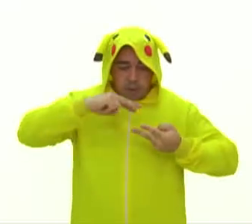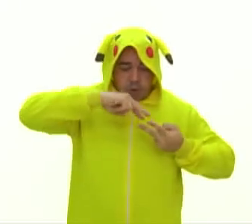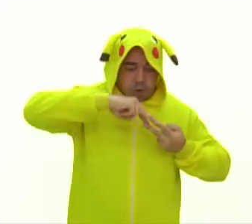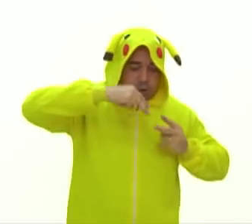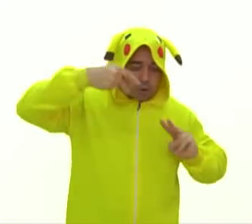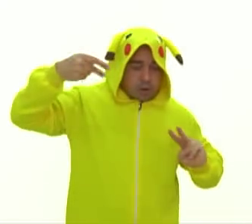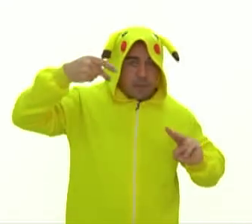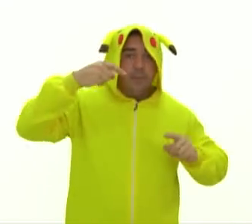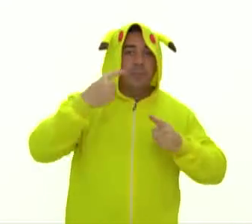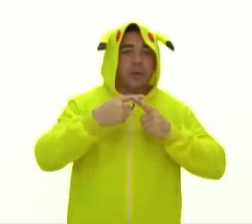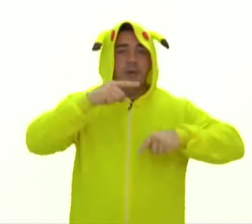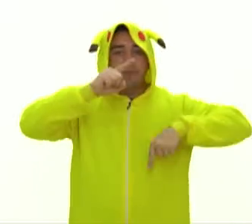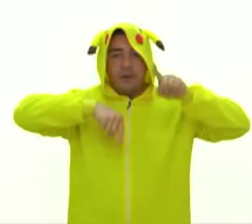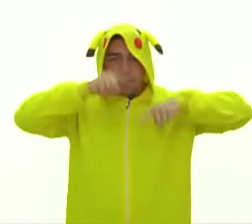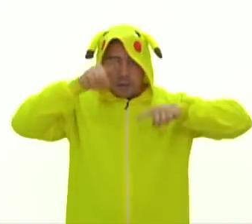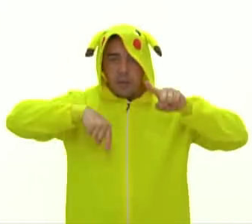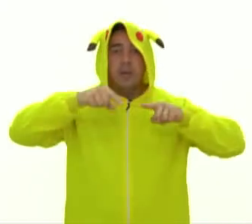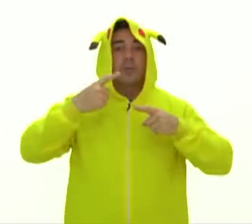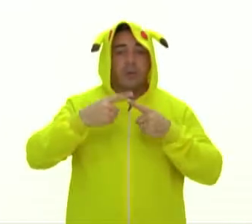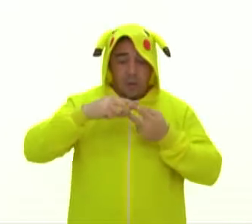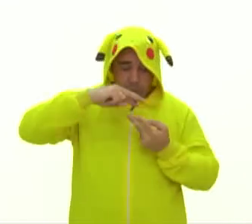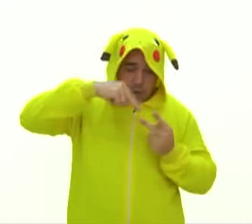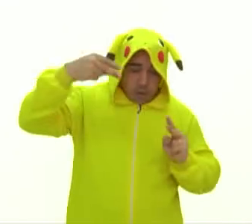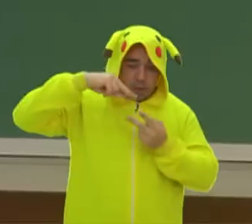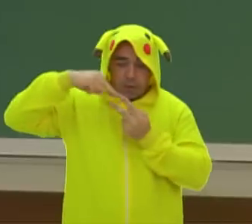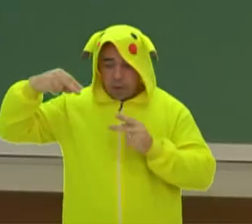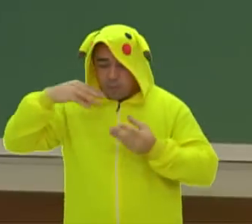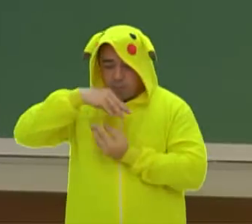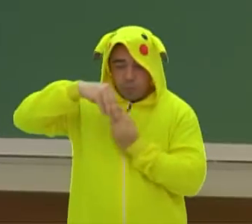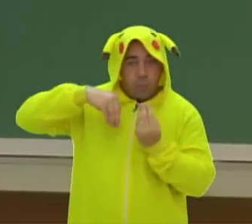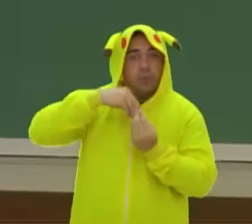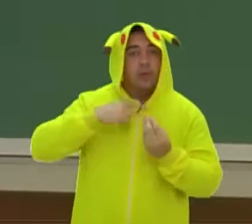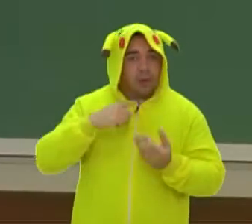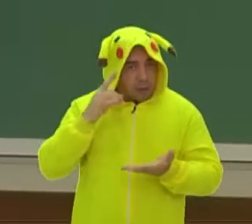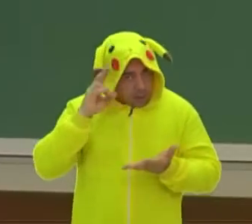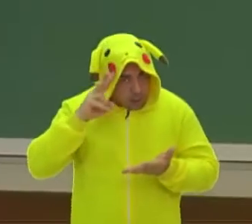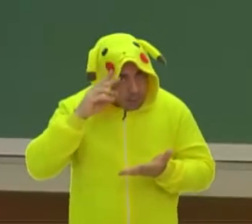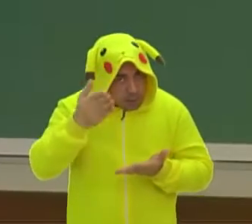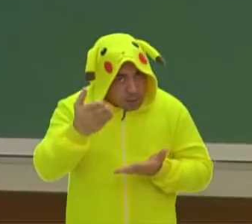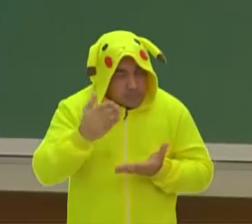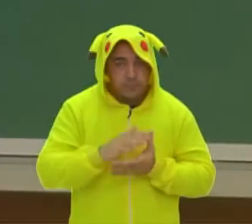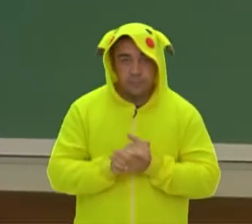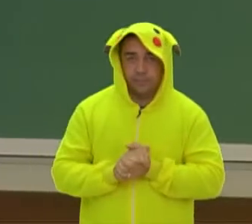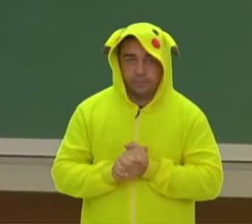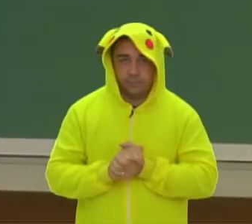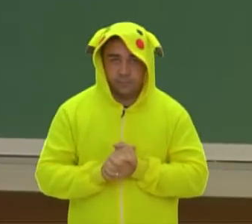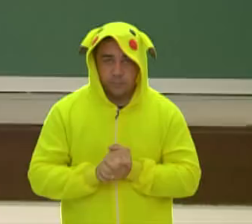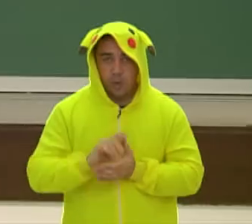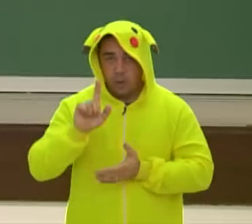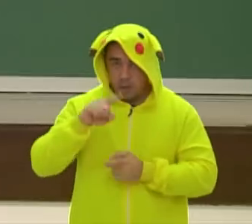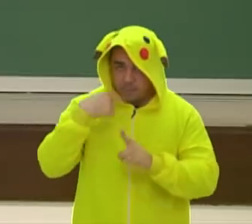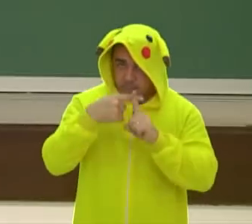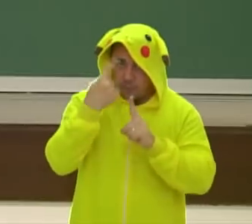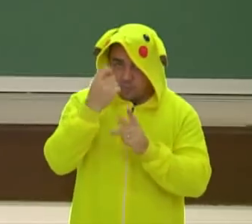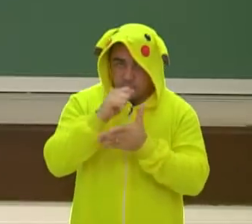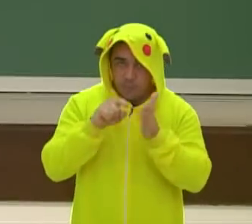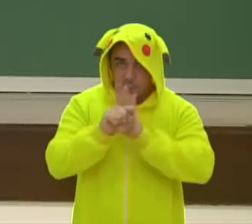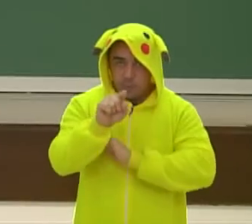tem variabilidade genética. Tá? Então, isso é importante saber. Lembraram? Ótimo. Vamos para mais um exercício,